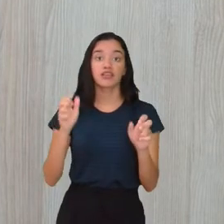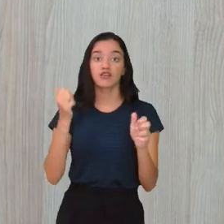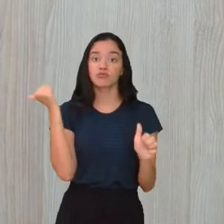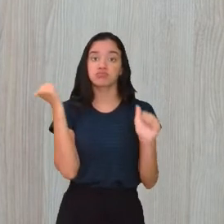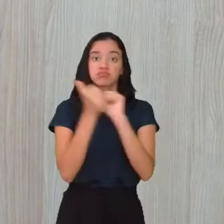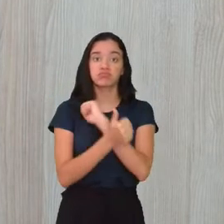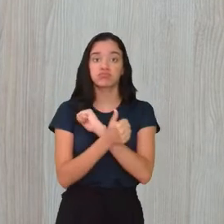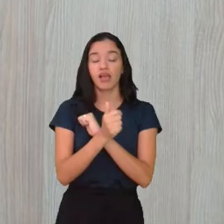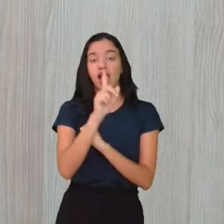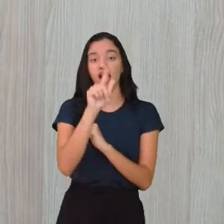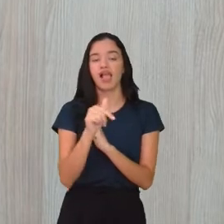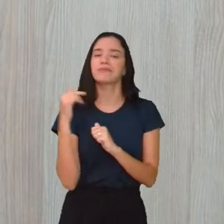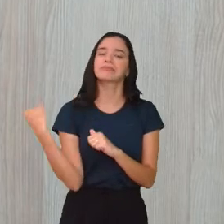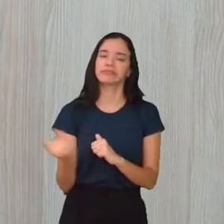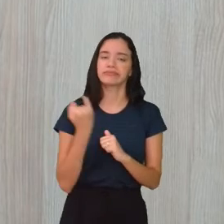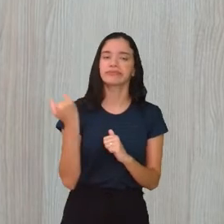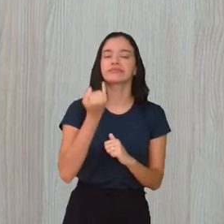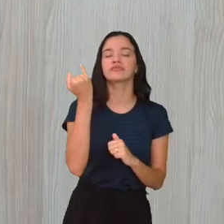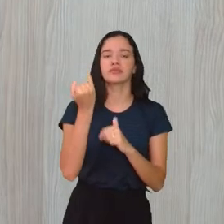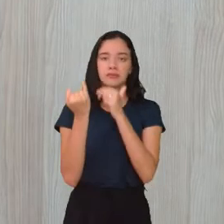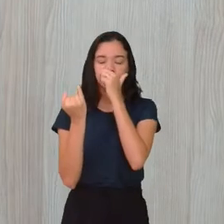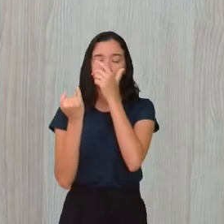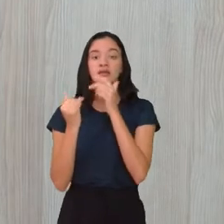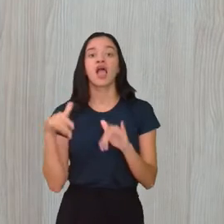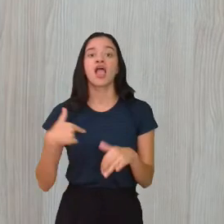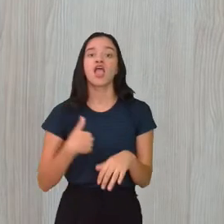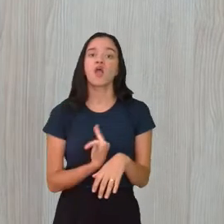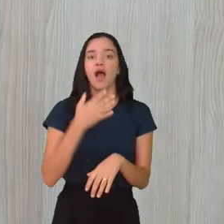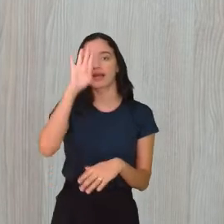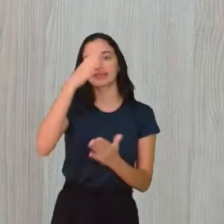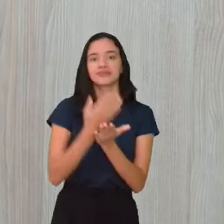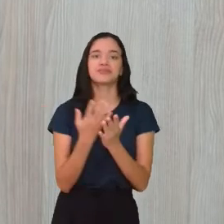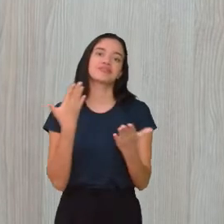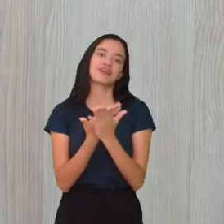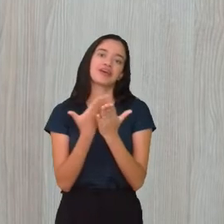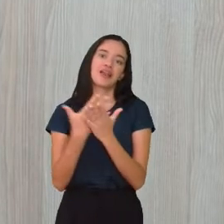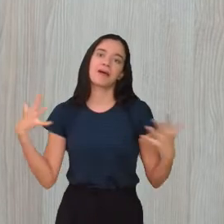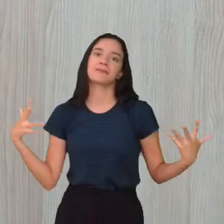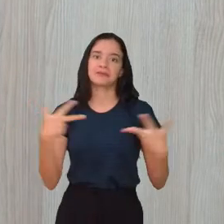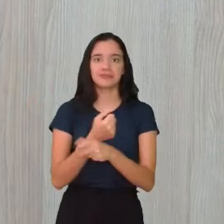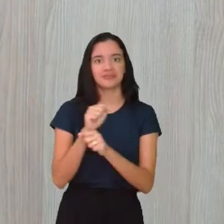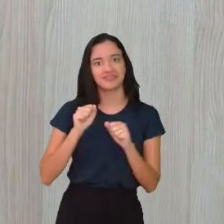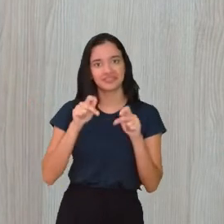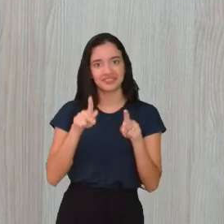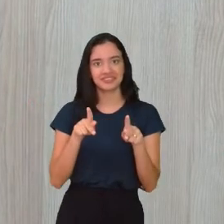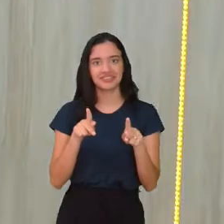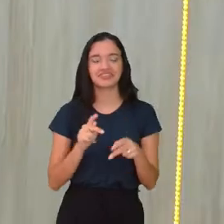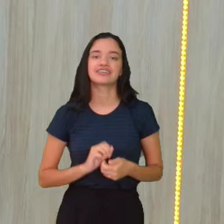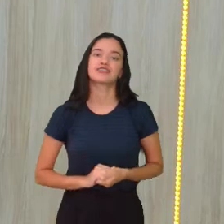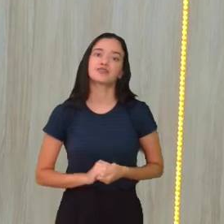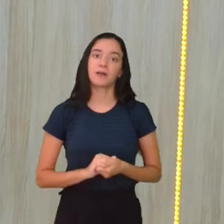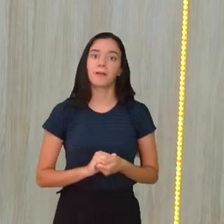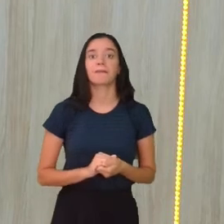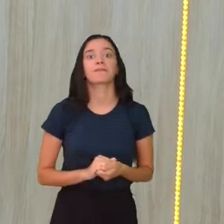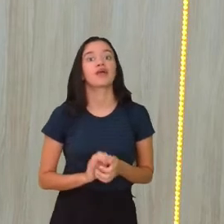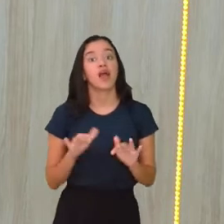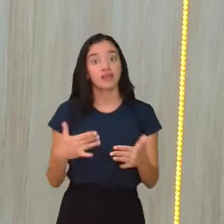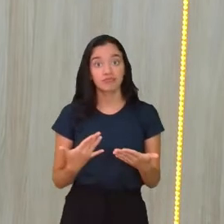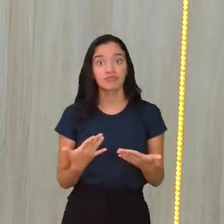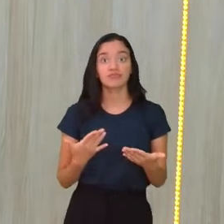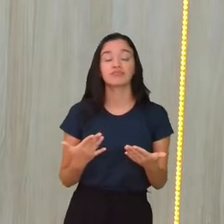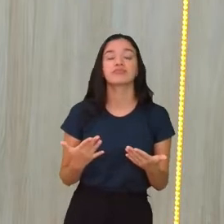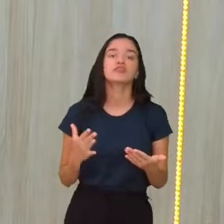bastante importante e eu acredito que vai ser uma aula maravilhosa, ok? E é isso, galera.